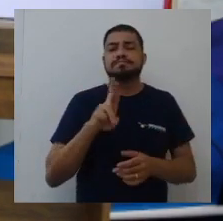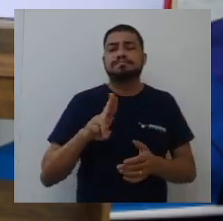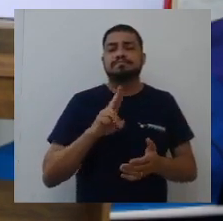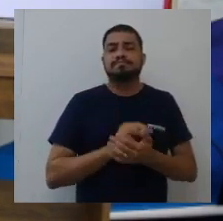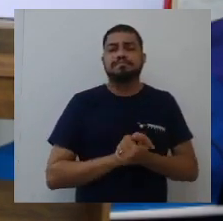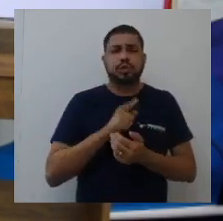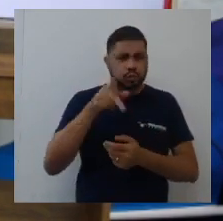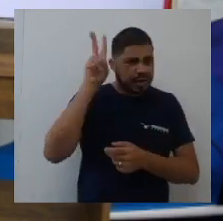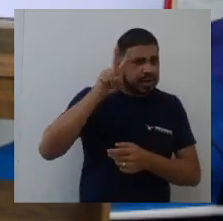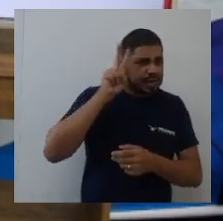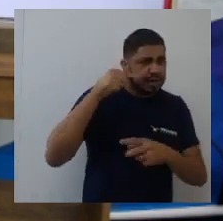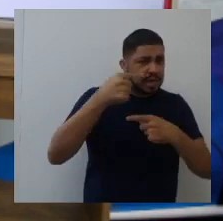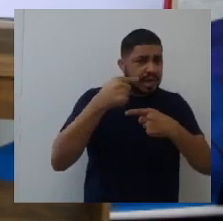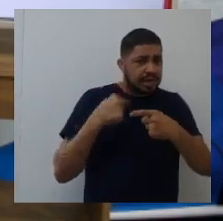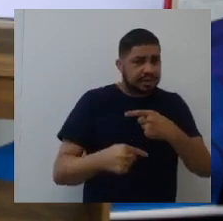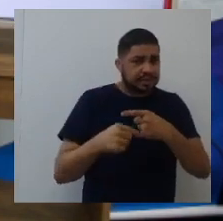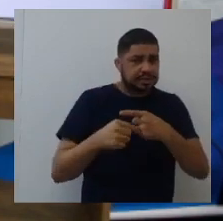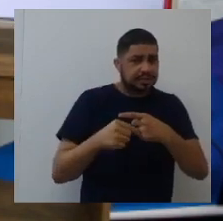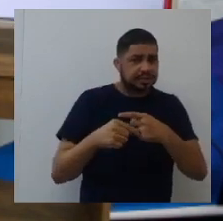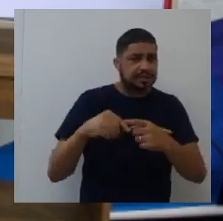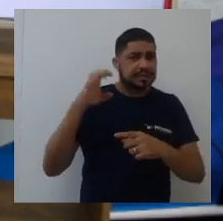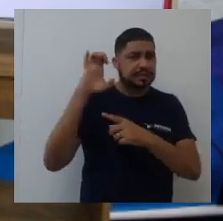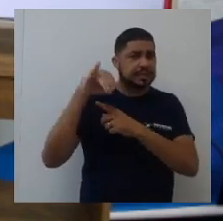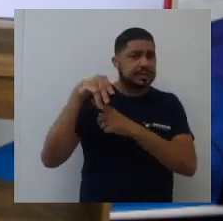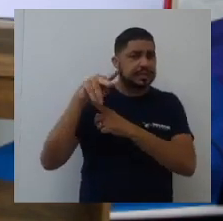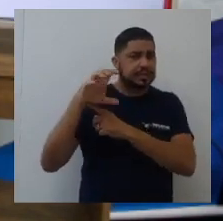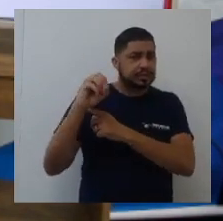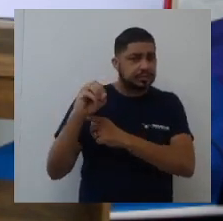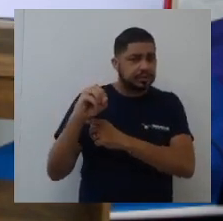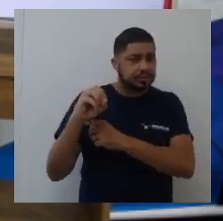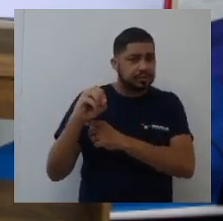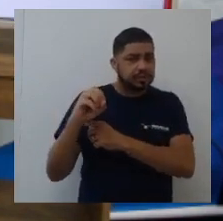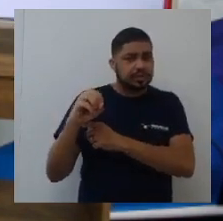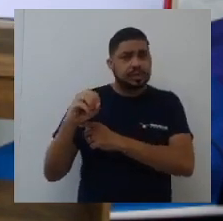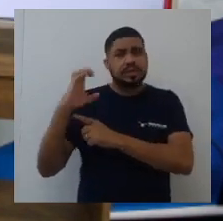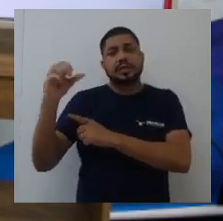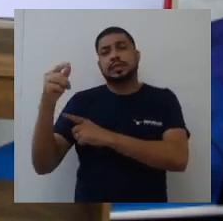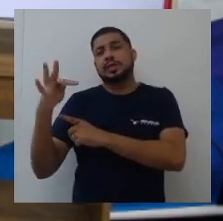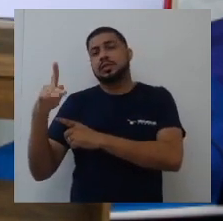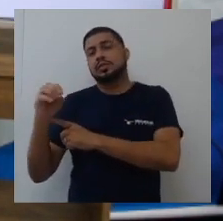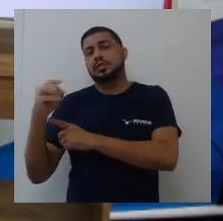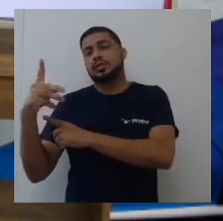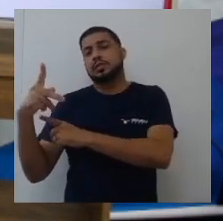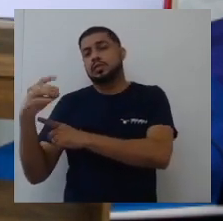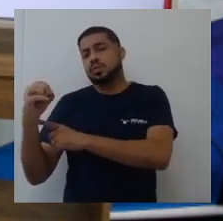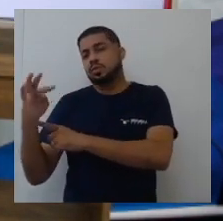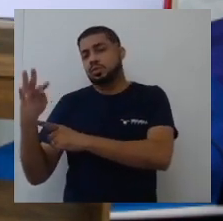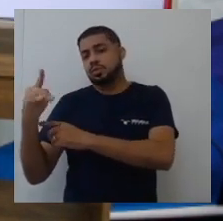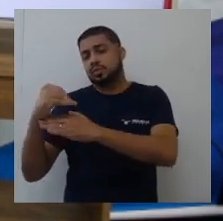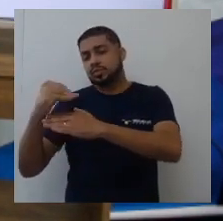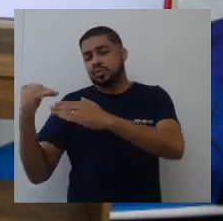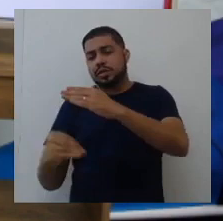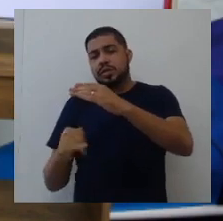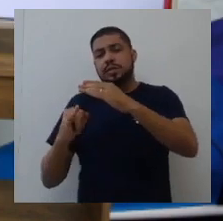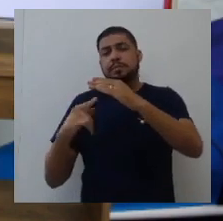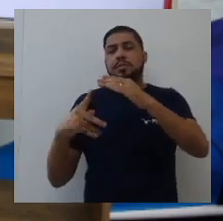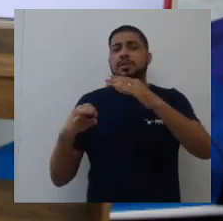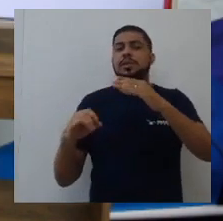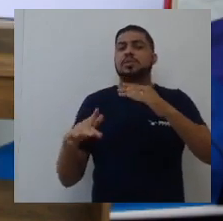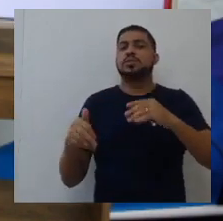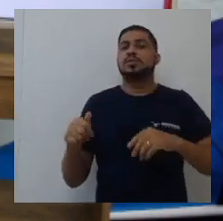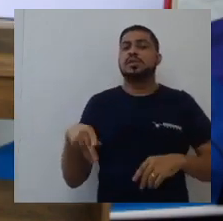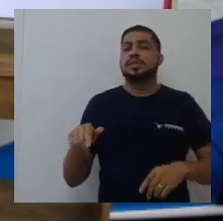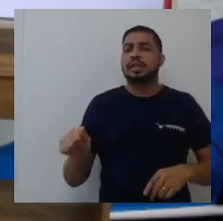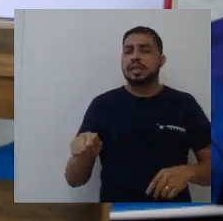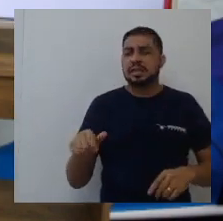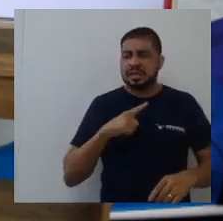que dizia a razão trigonométrica seno, cateto oposto sobre hipotenusa? Massa. Tu tem valor dado da hipotenusa